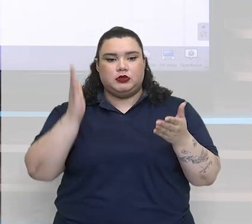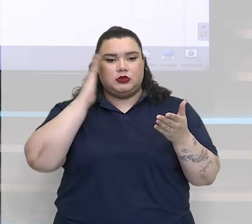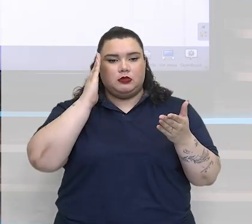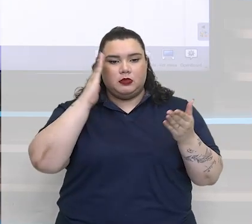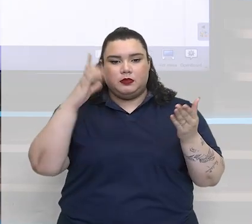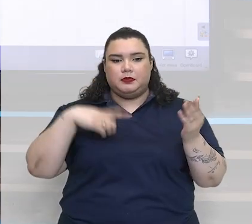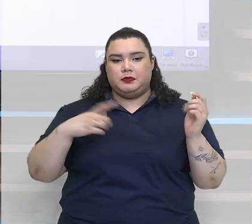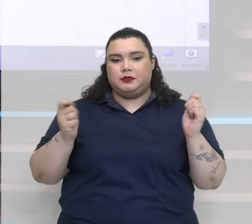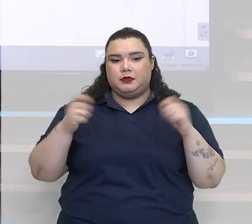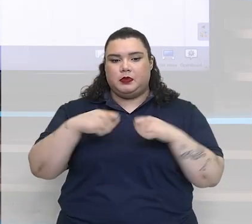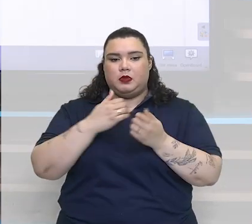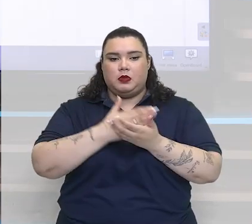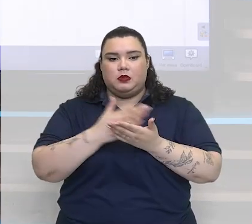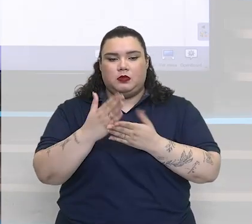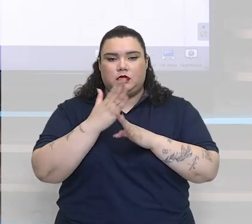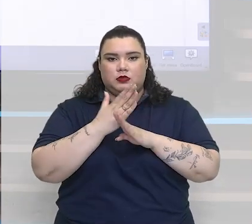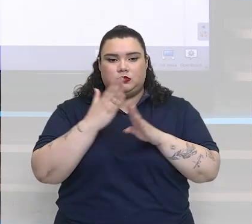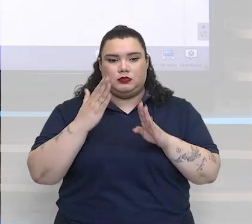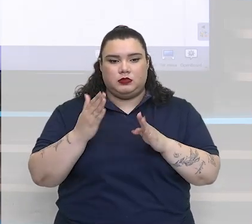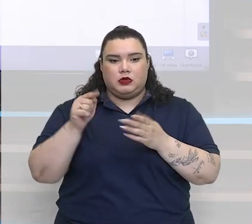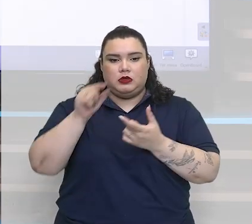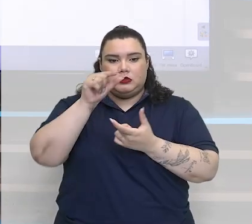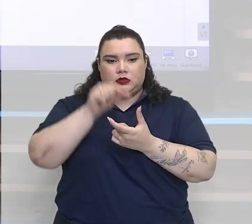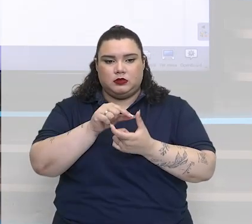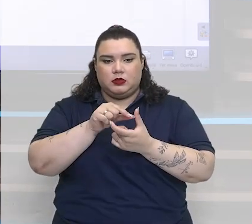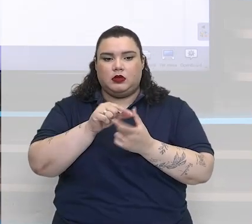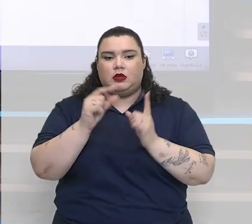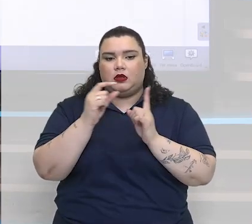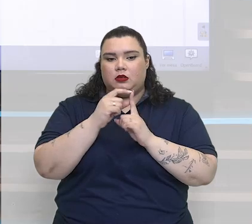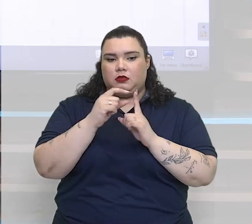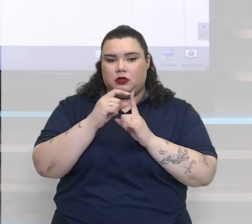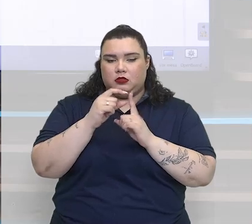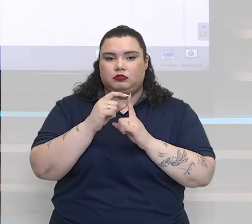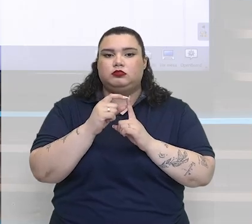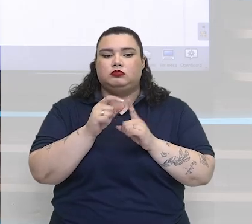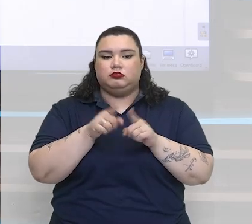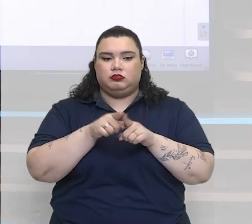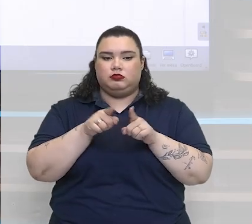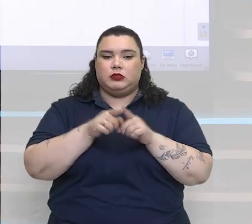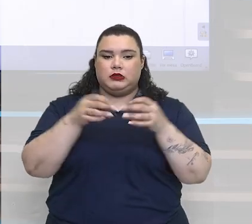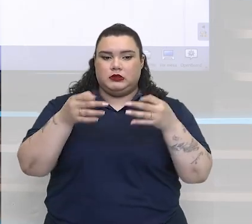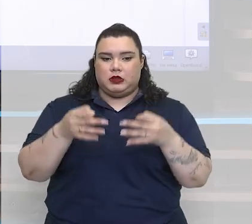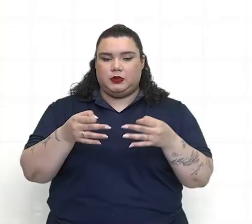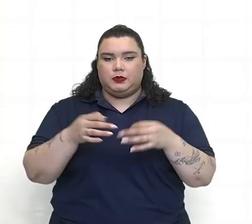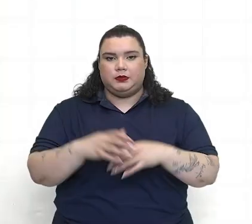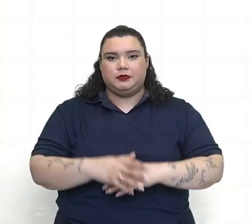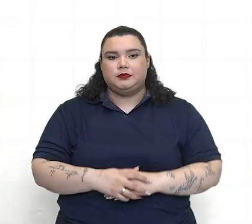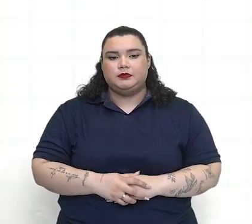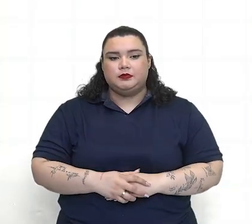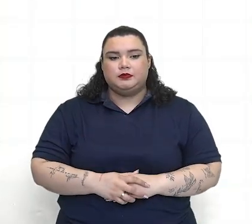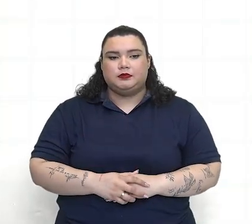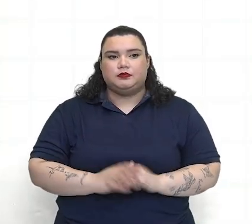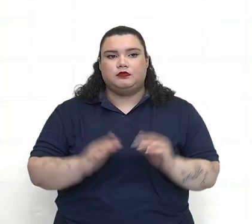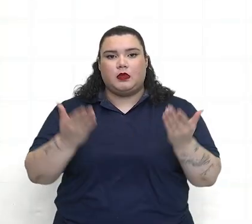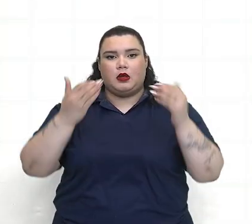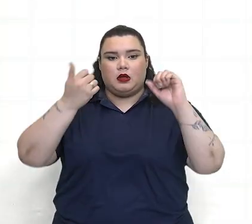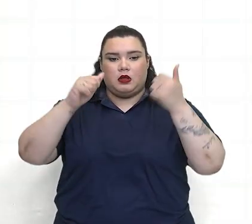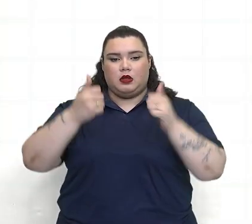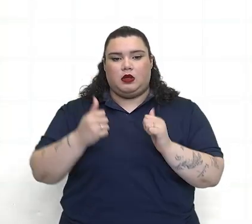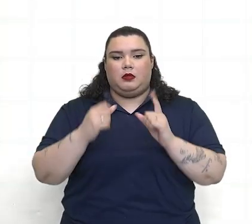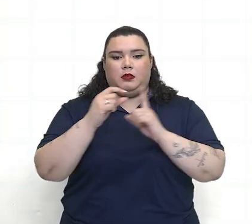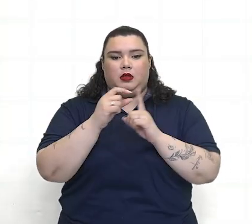tem condições de começar a identificar as sílabas tônicas da palavra e pronunciá-la corretamente. Vamos analisar a